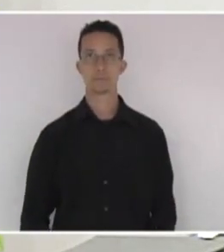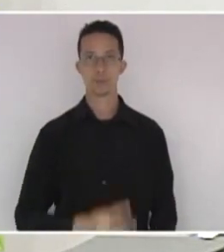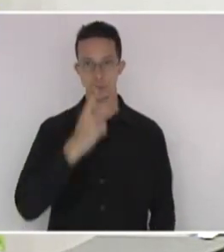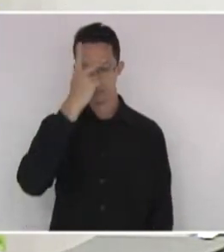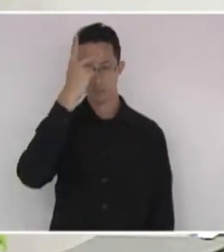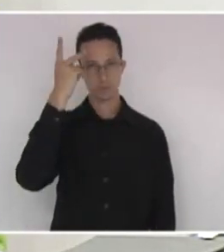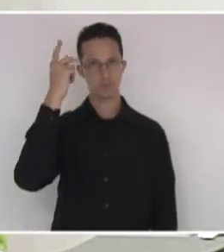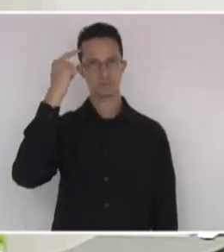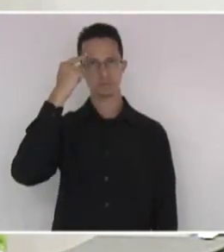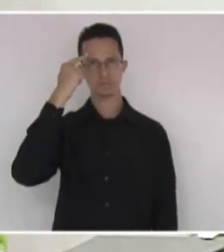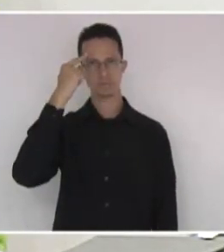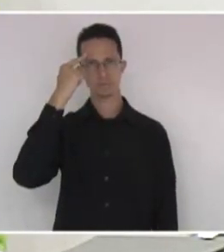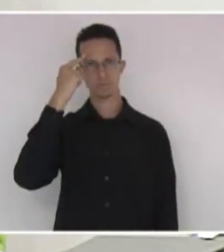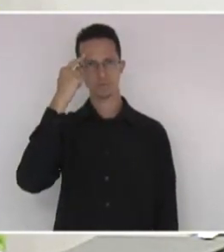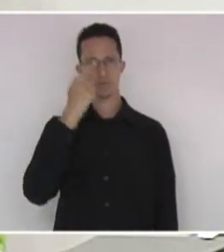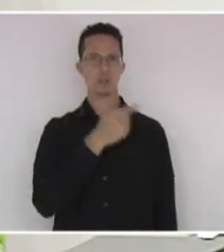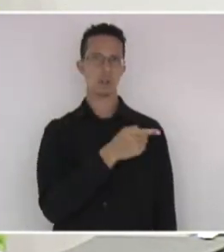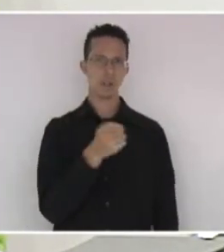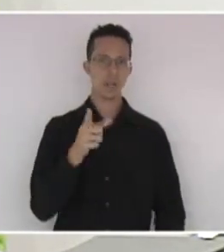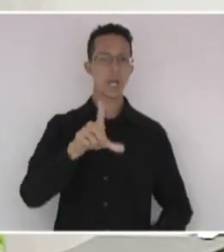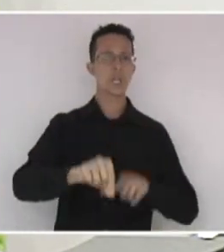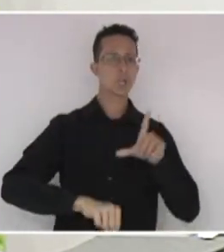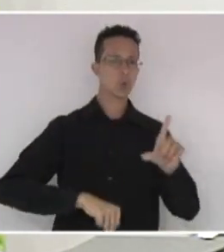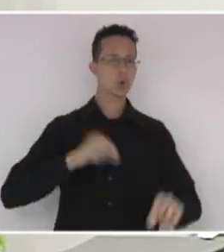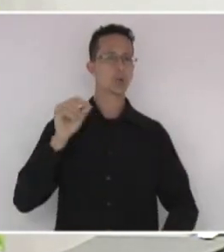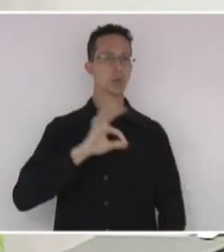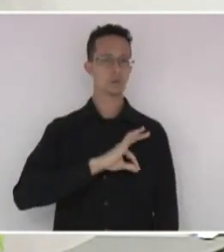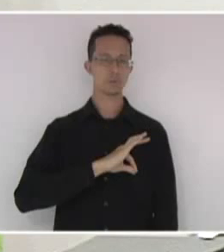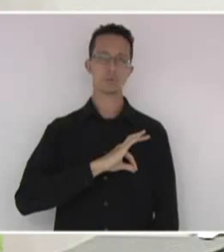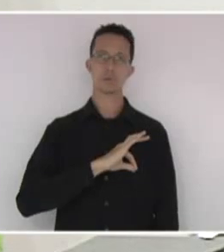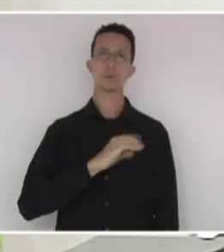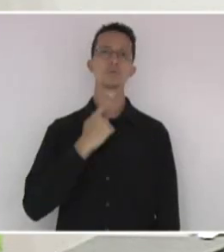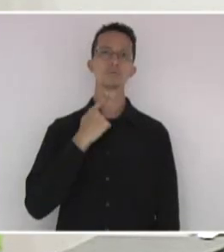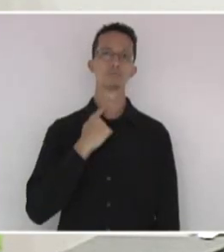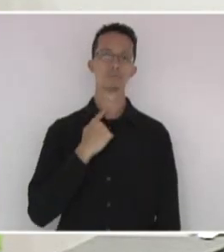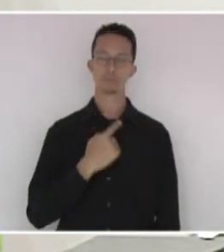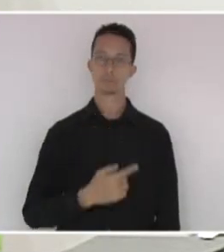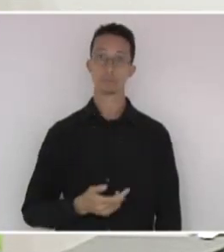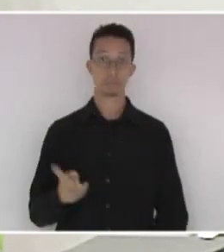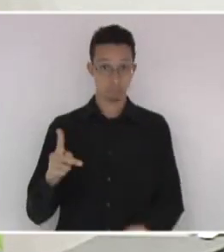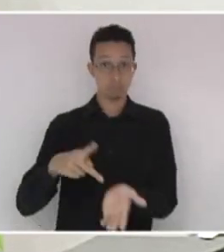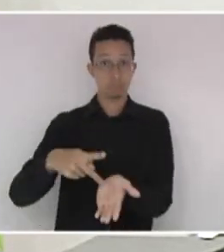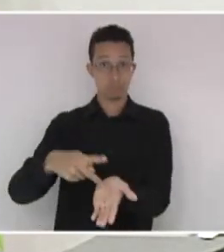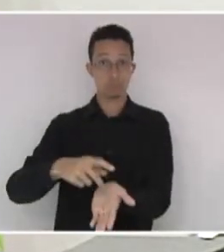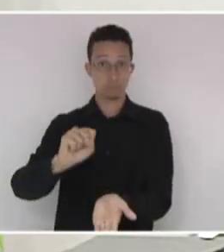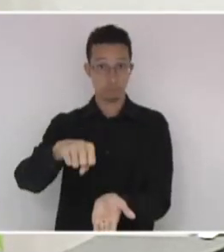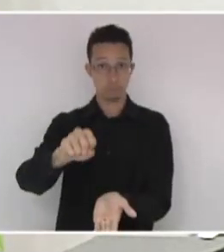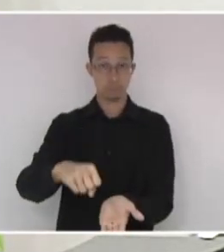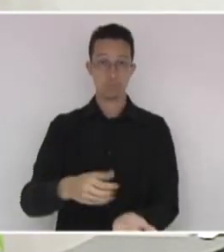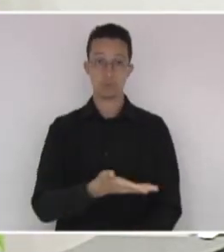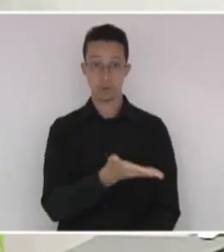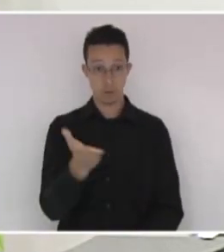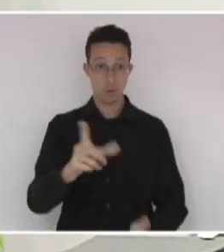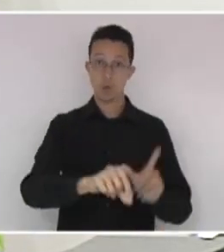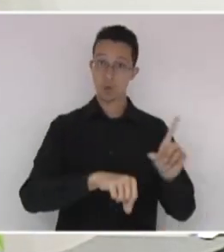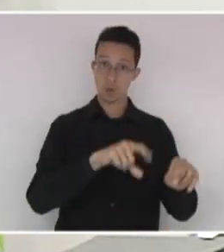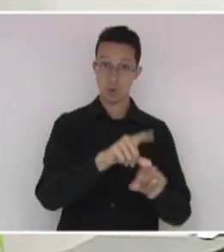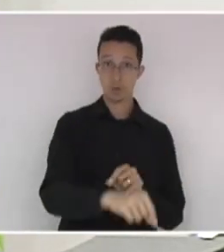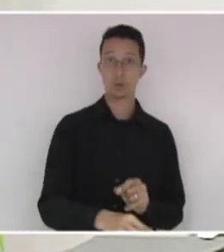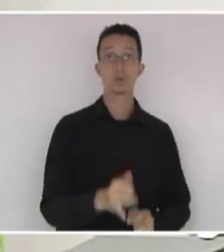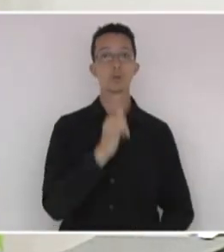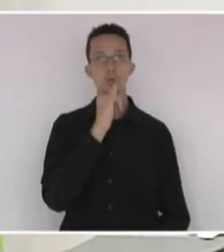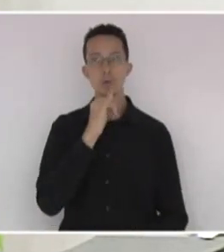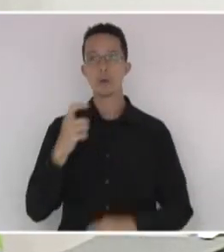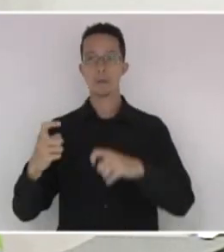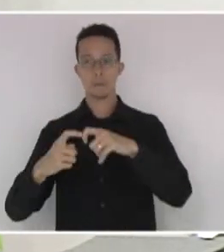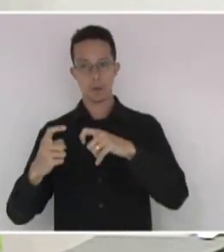assim, Kennedy, eles escolheram esse trabalho. E é verdade, foram eles que escolheram esse trabalho, assim como os médicos escolhem o trabalho,